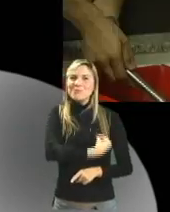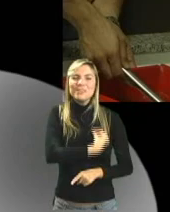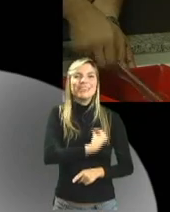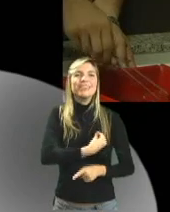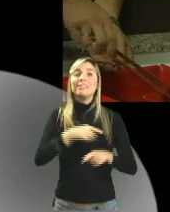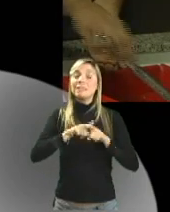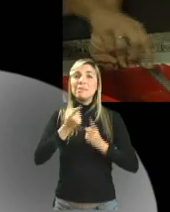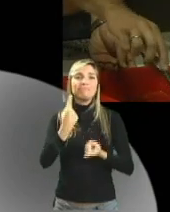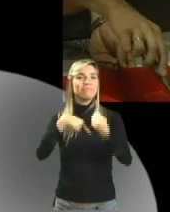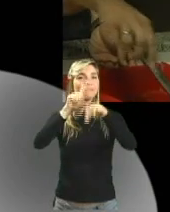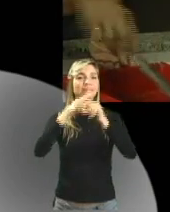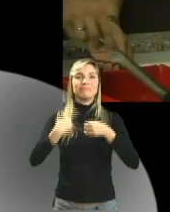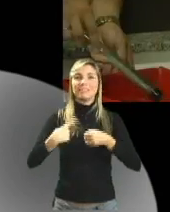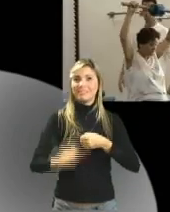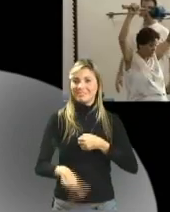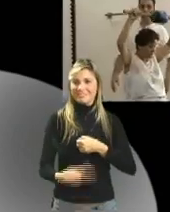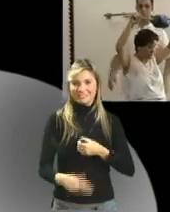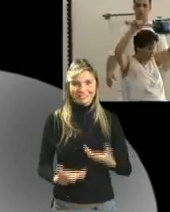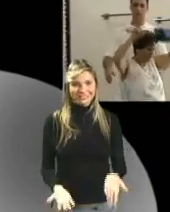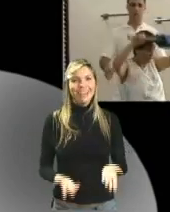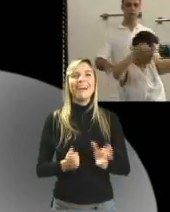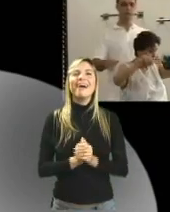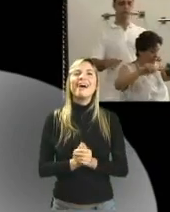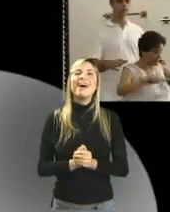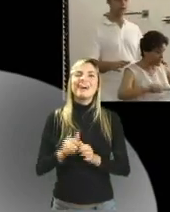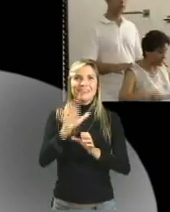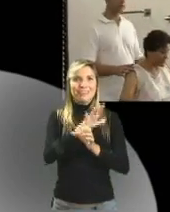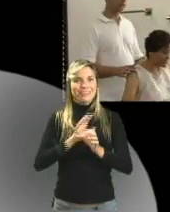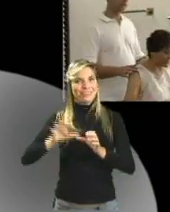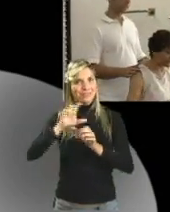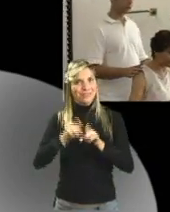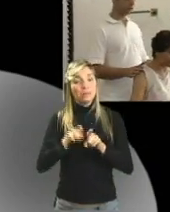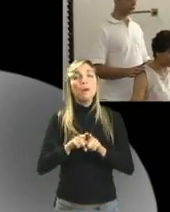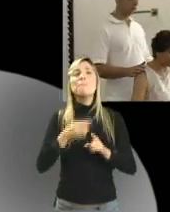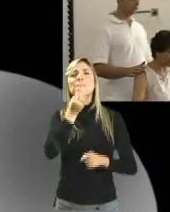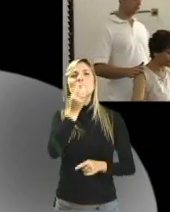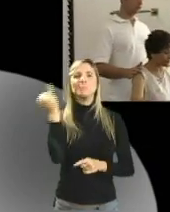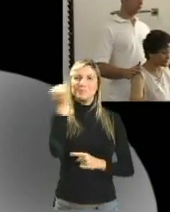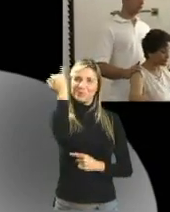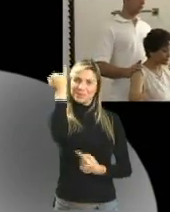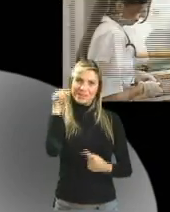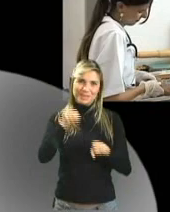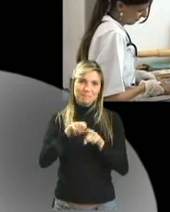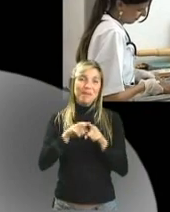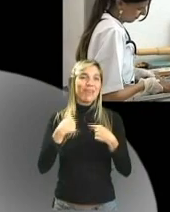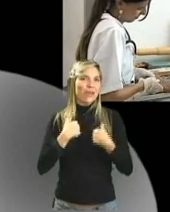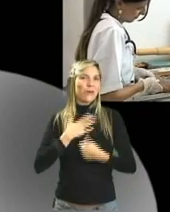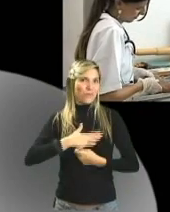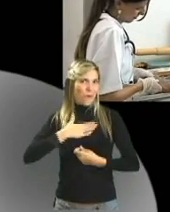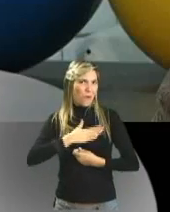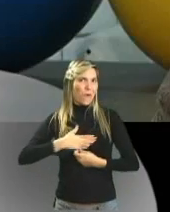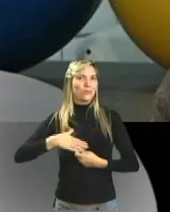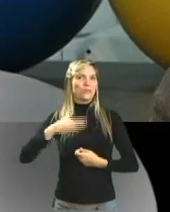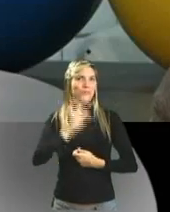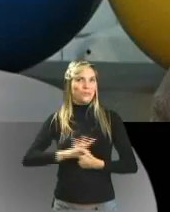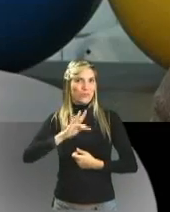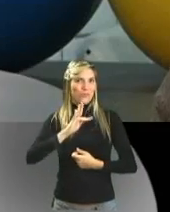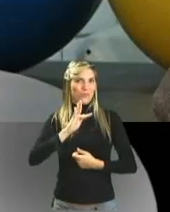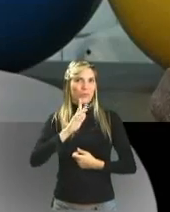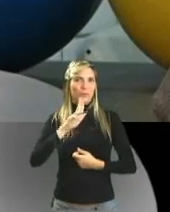do nosso município e região. Outro motivo também muito importante para ser FUNEDMEM